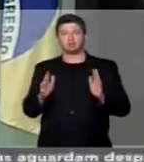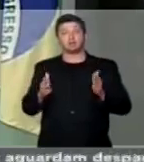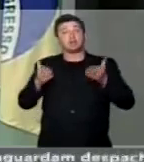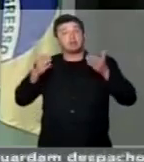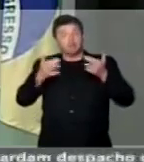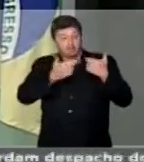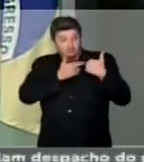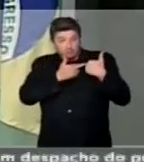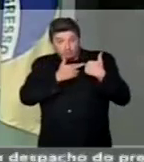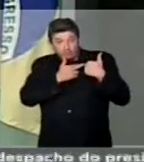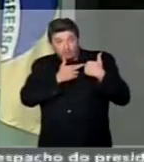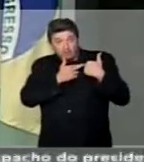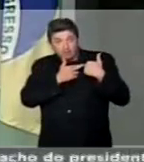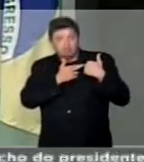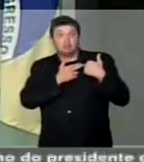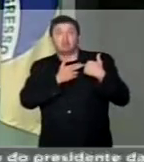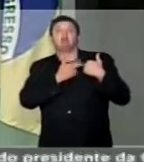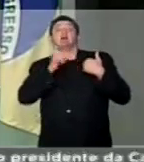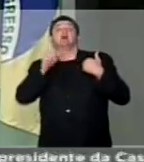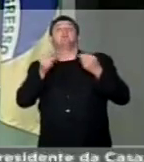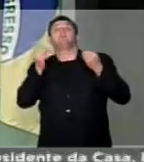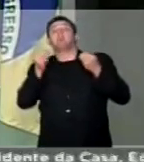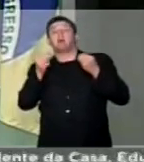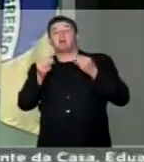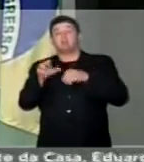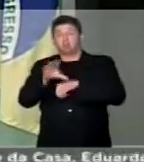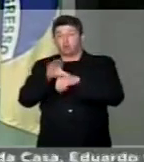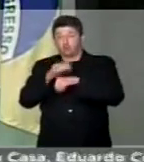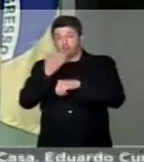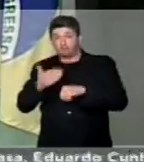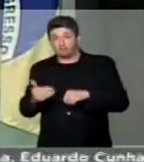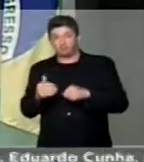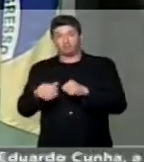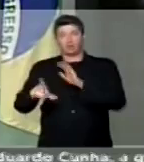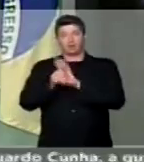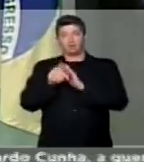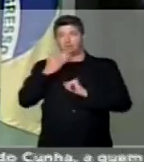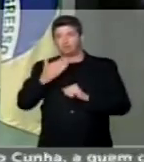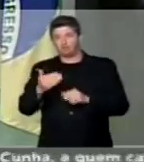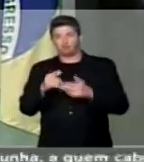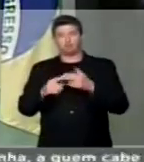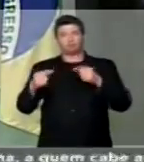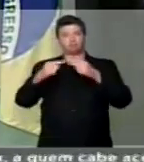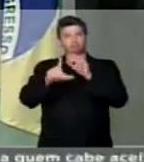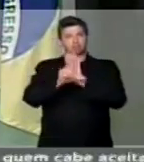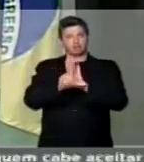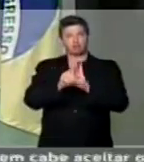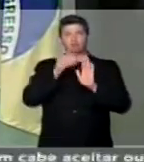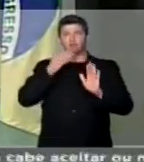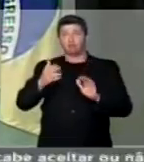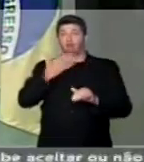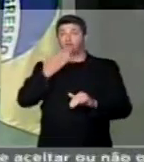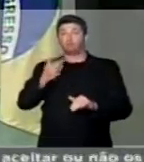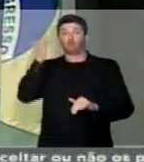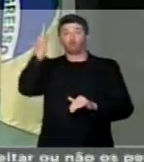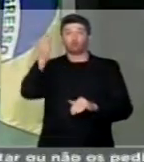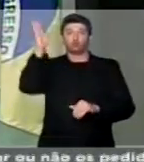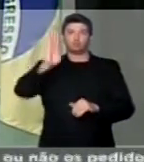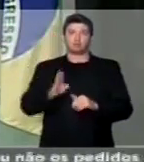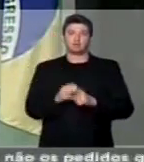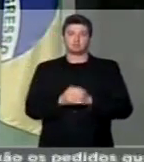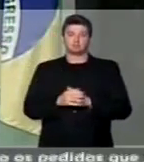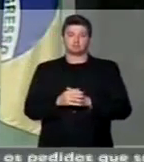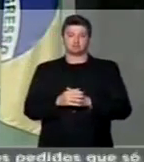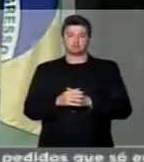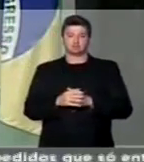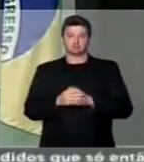essa responsabilidade para com a Constituição, para com as leis, para com a legalidade, para com o futuro do país,